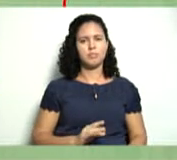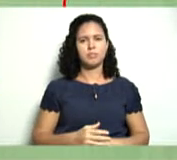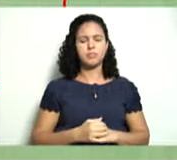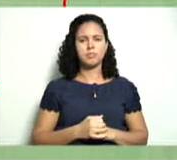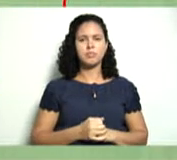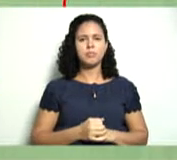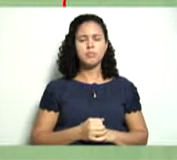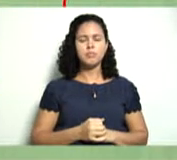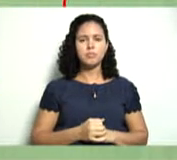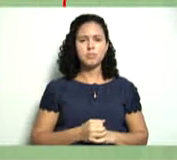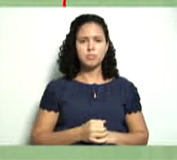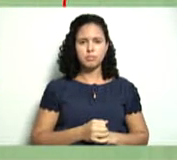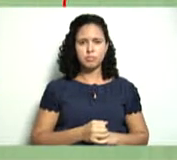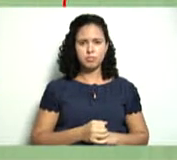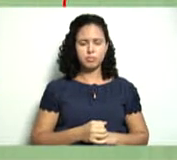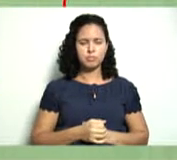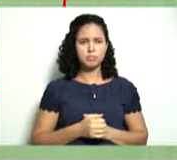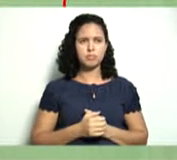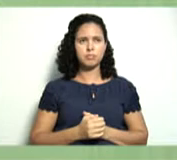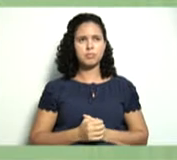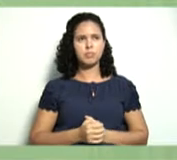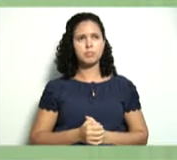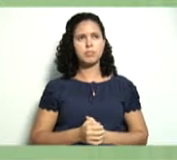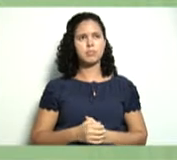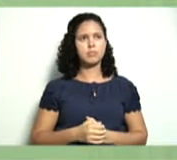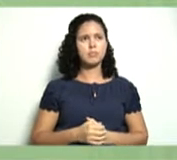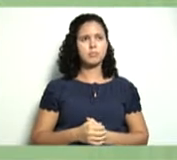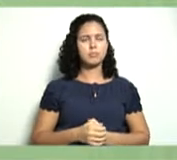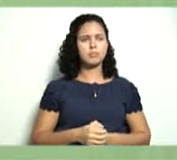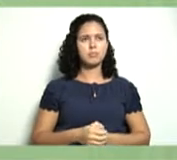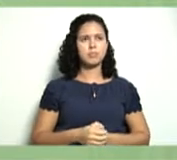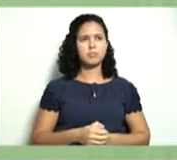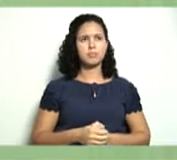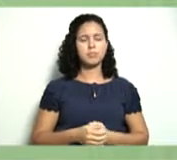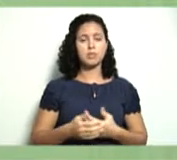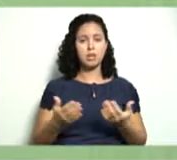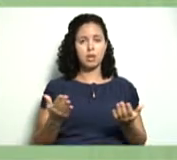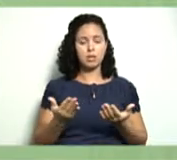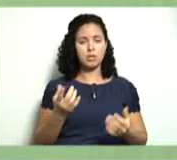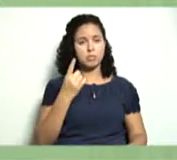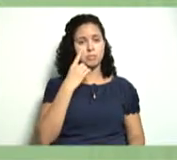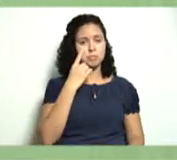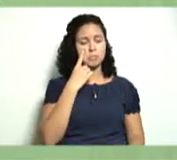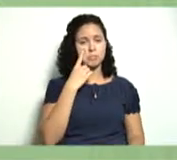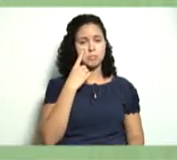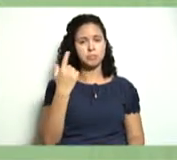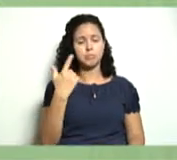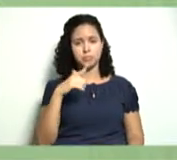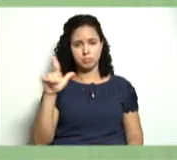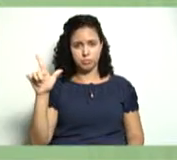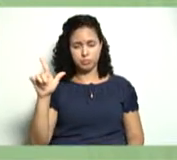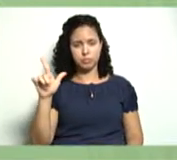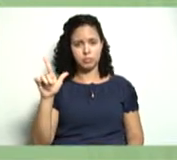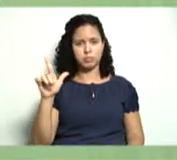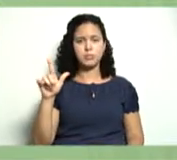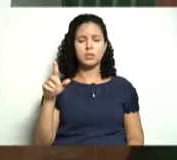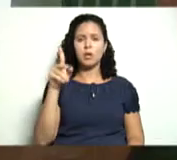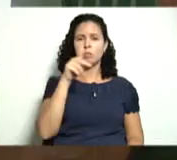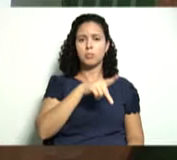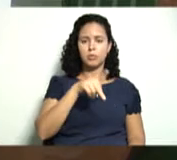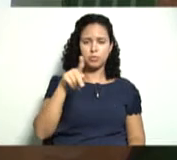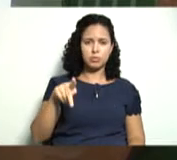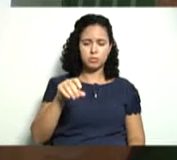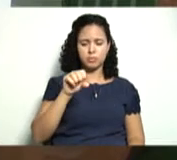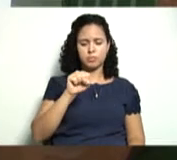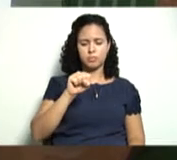certo então vou salvar a gente deixa eu acho que tem